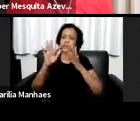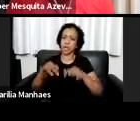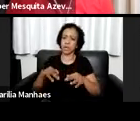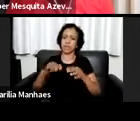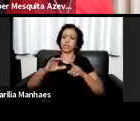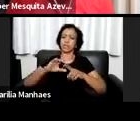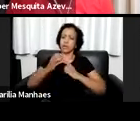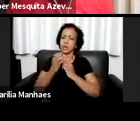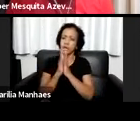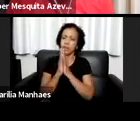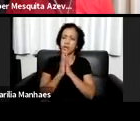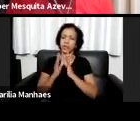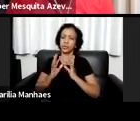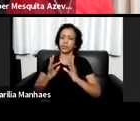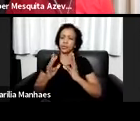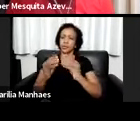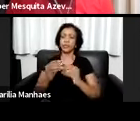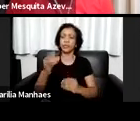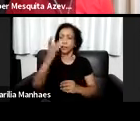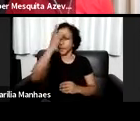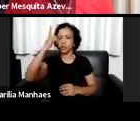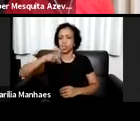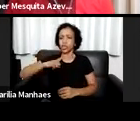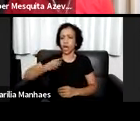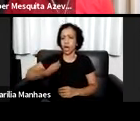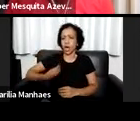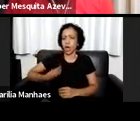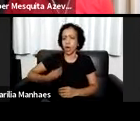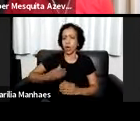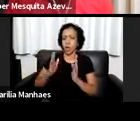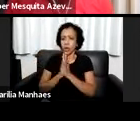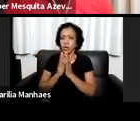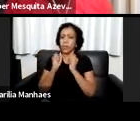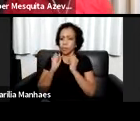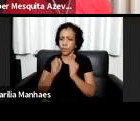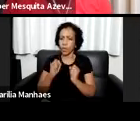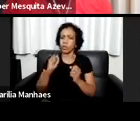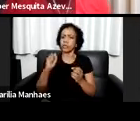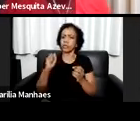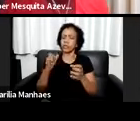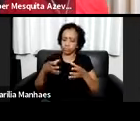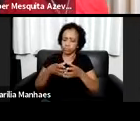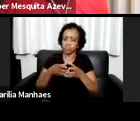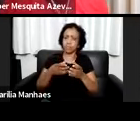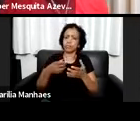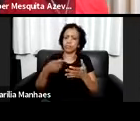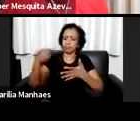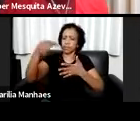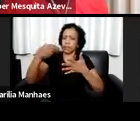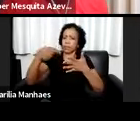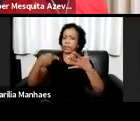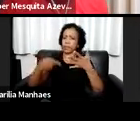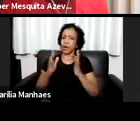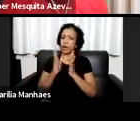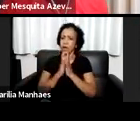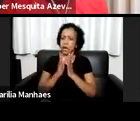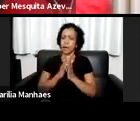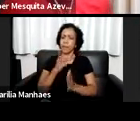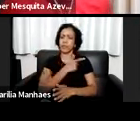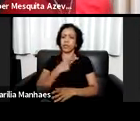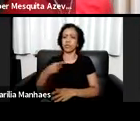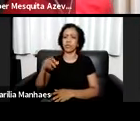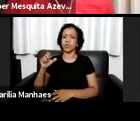orando. Então, aqueles irmãos que estão nos acompanhando, pode colocar os seus pedidos de oração aí, o pastor Samuel também está anotando, e